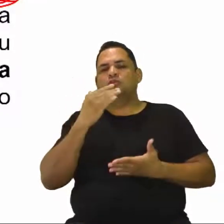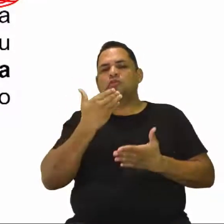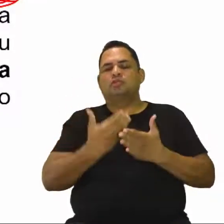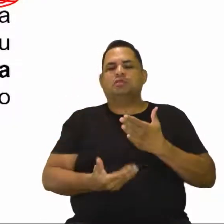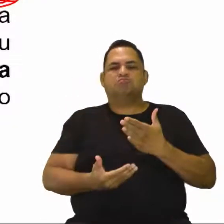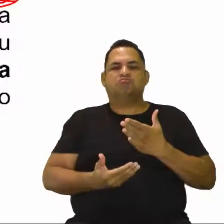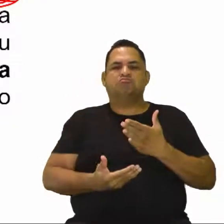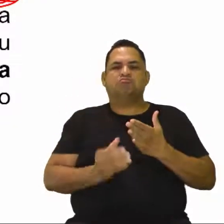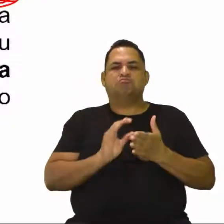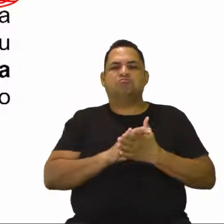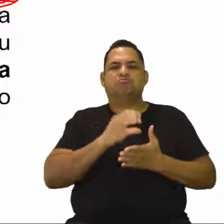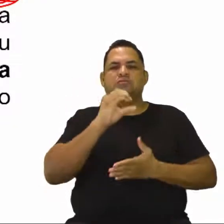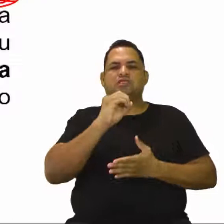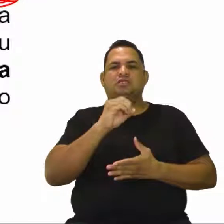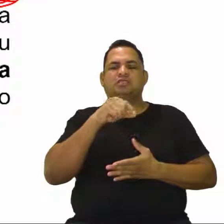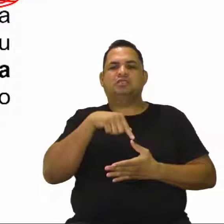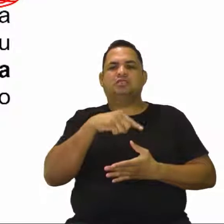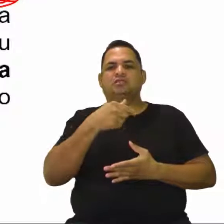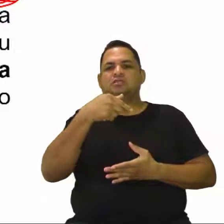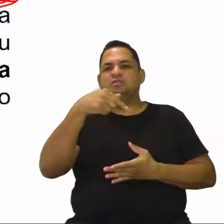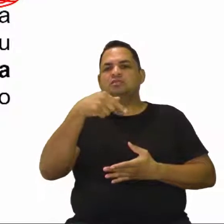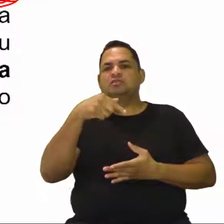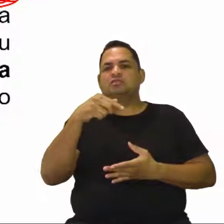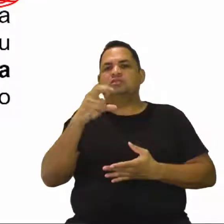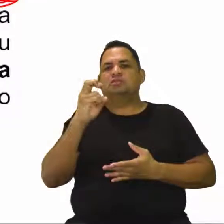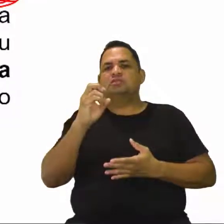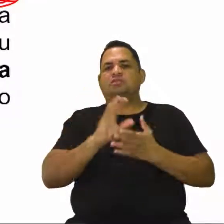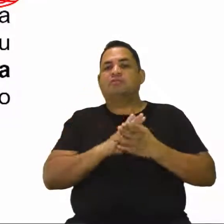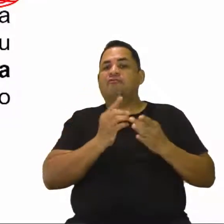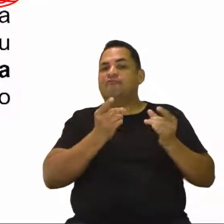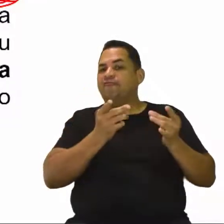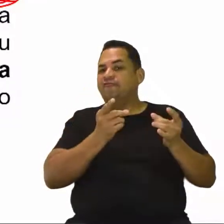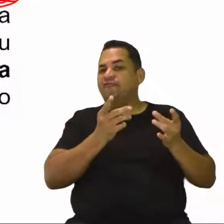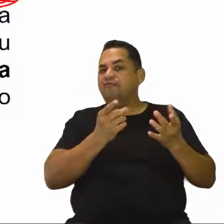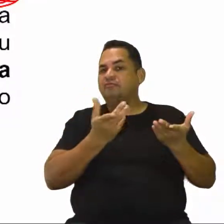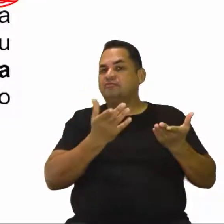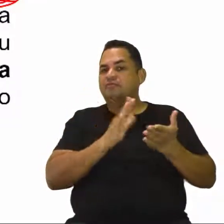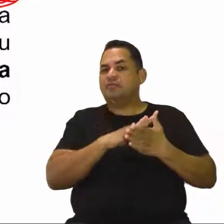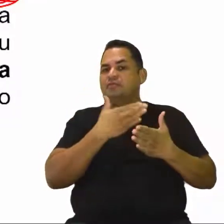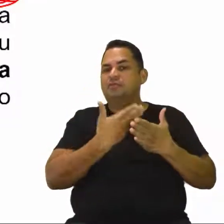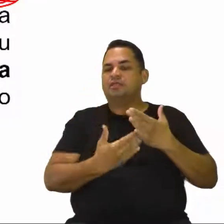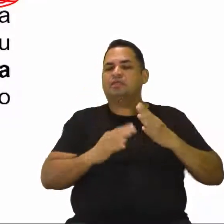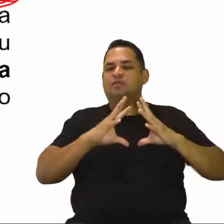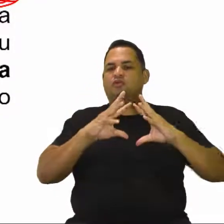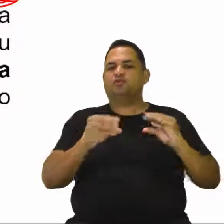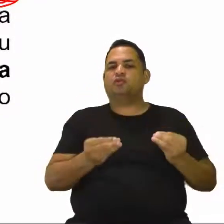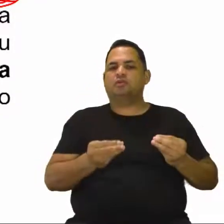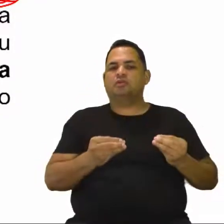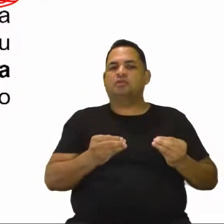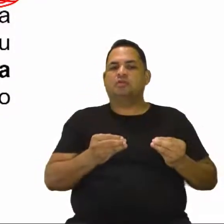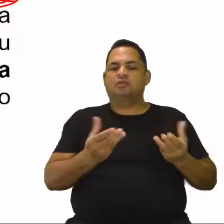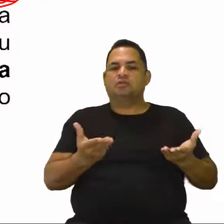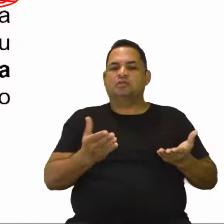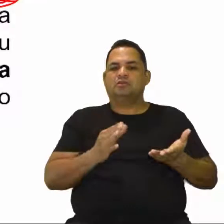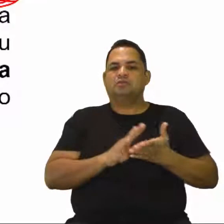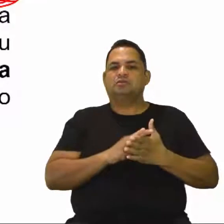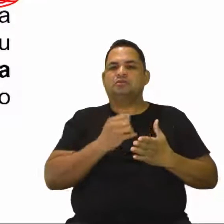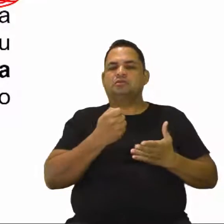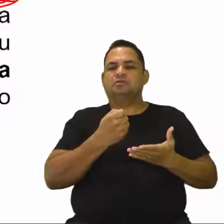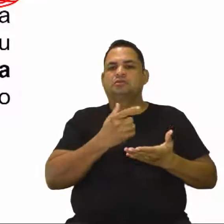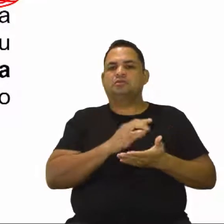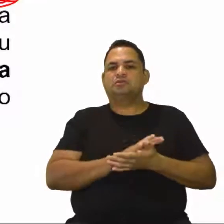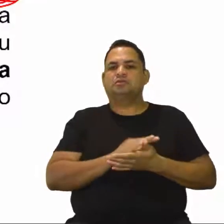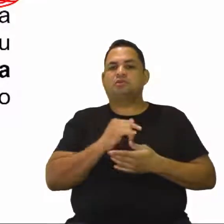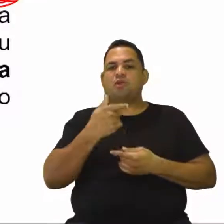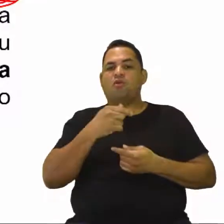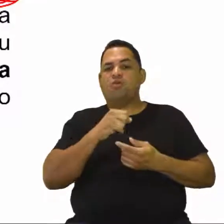então ela está em 75 centavos. Meu, vamos logo vender, senão a gente vai perder tudo. Claro que quem comprou por $2,